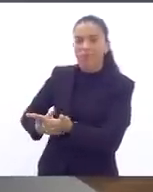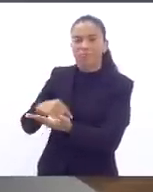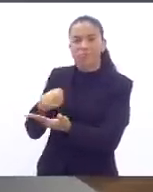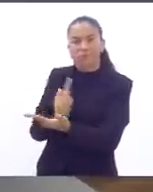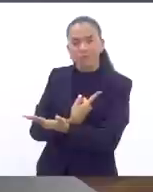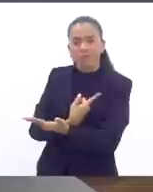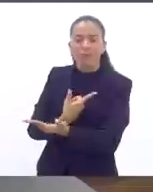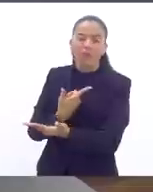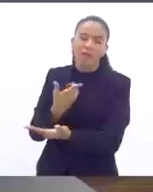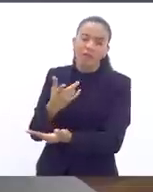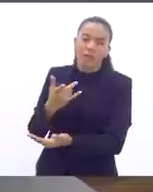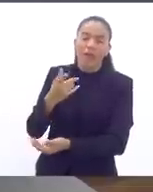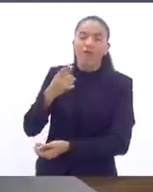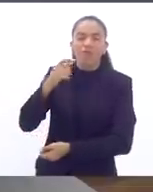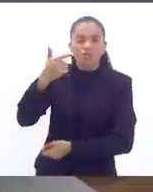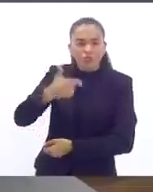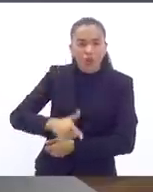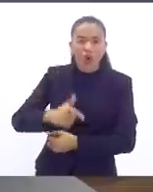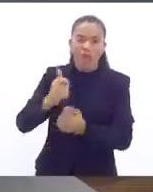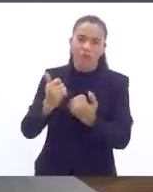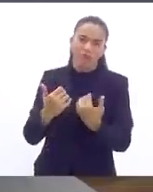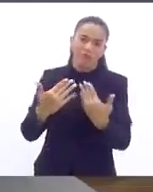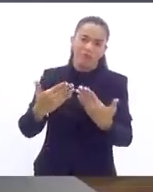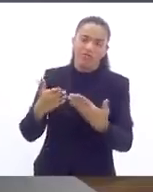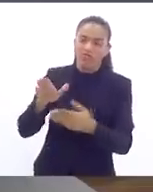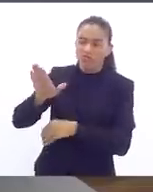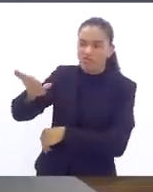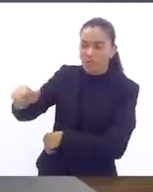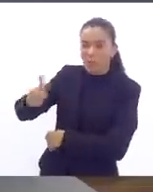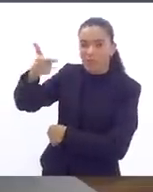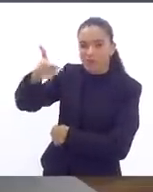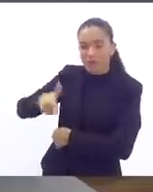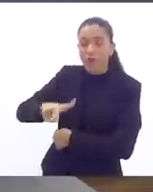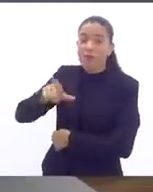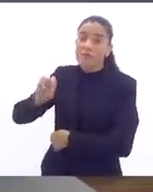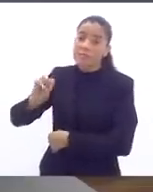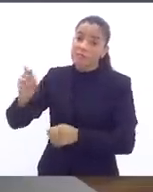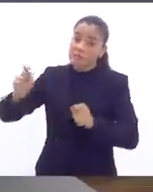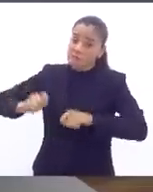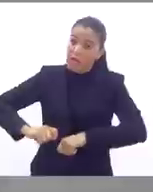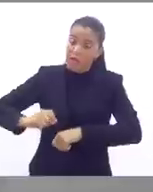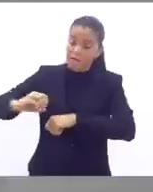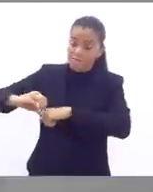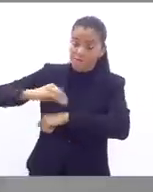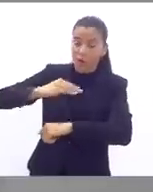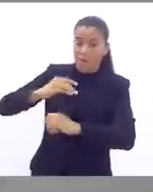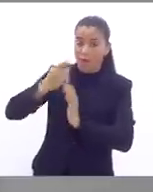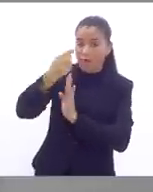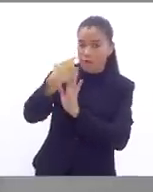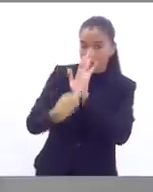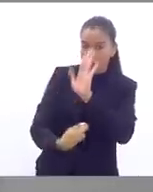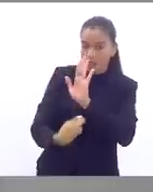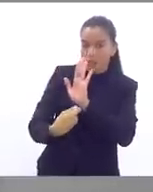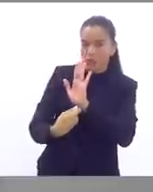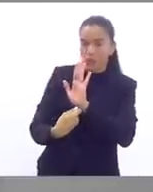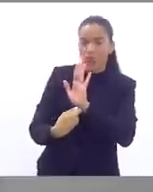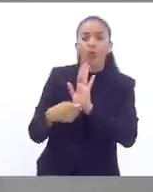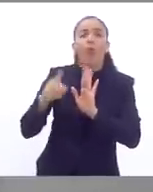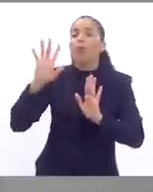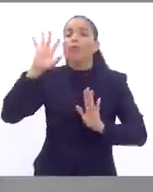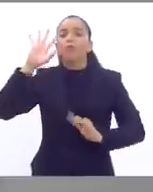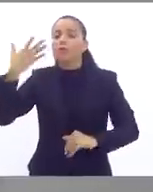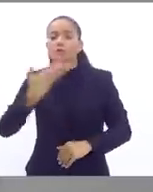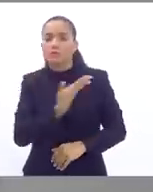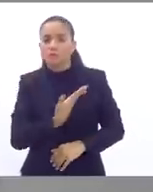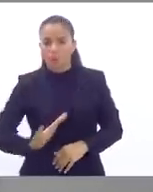que a gente não tenha que fazer uma audiência chamá-lo aqui novamente se você pudesse informar isso por escrito aquilo que decidiu o